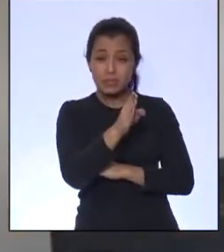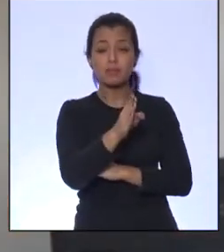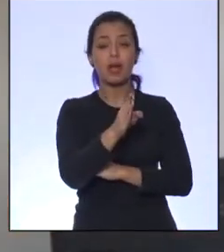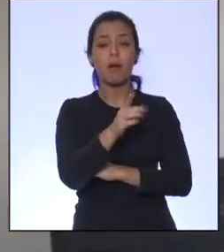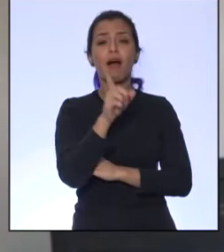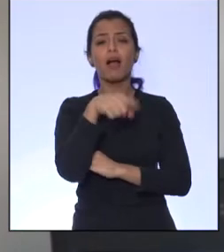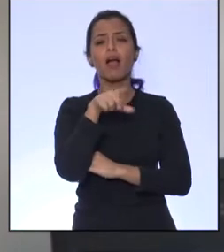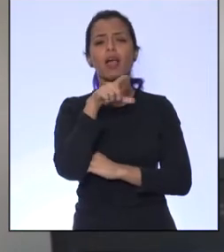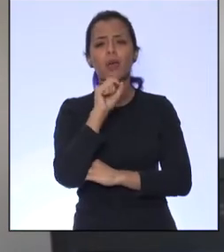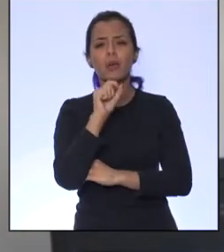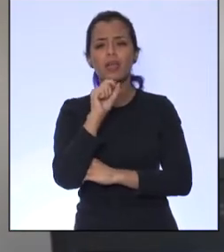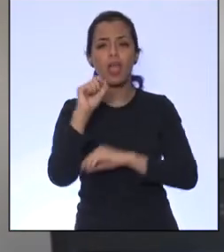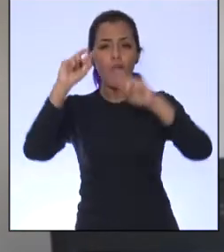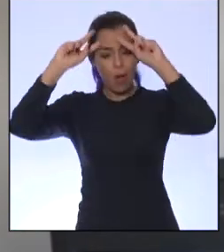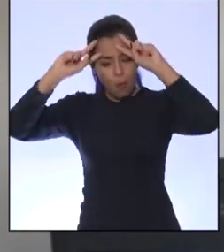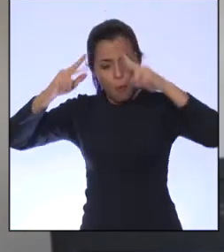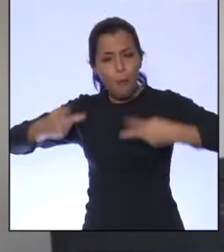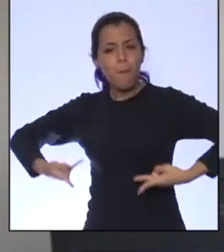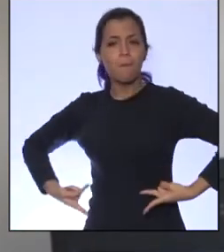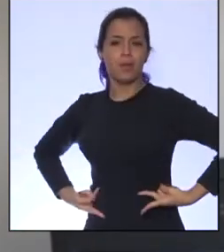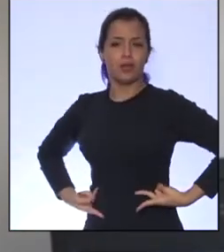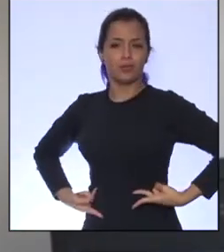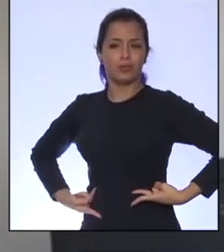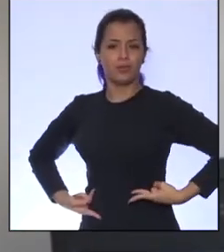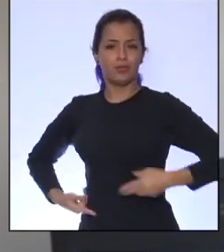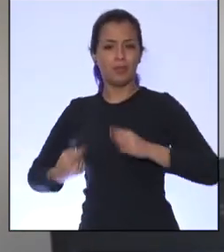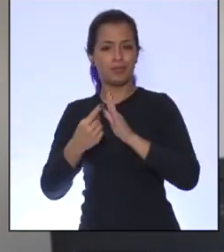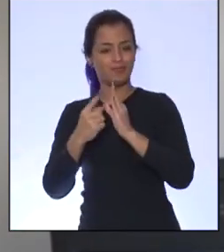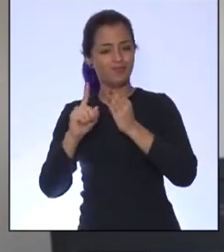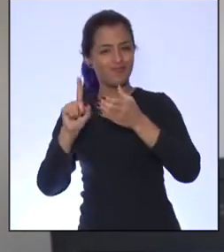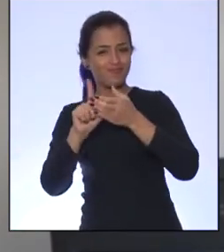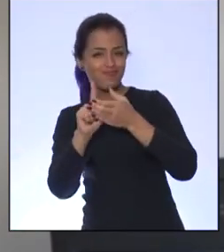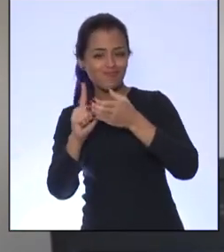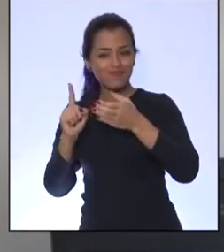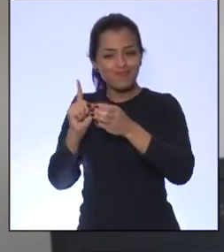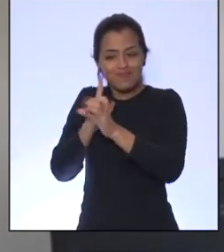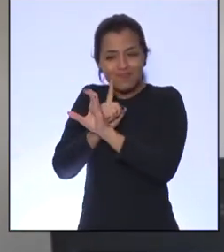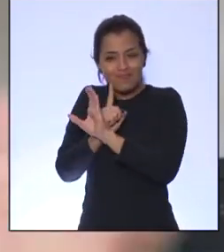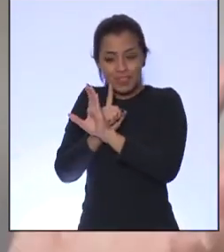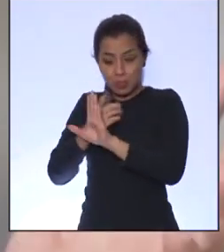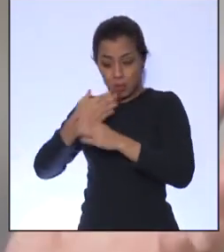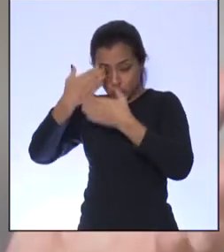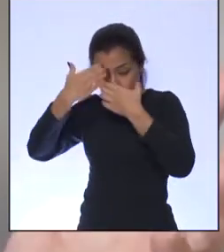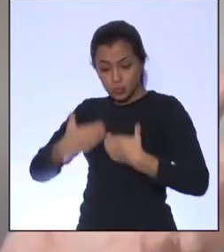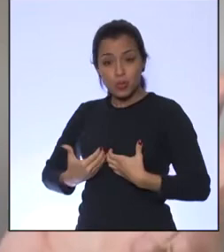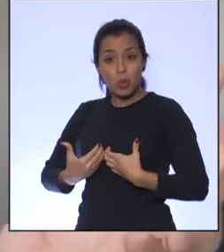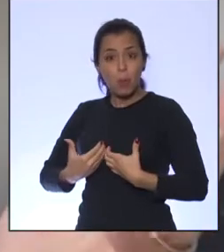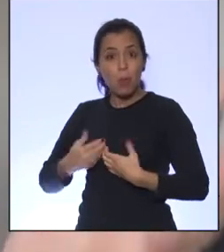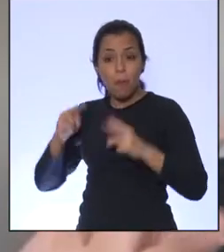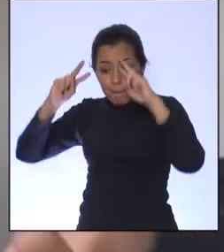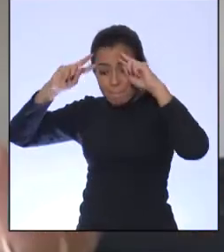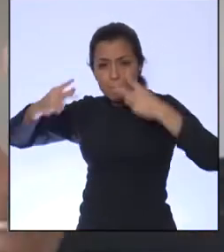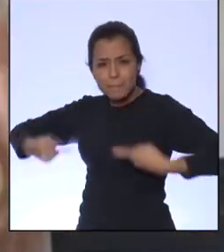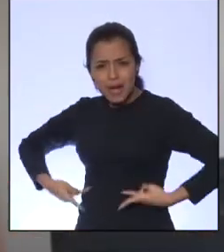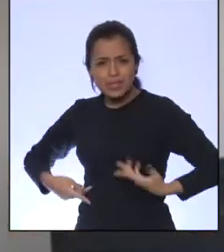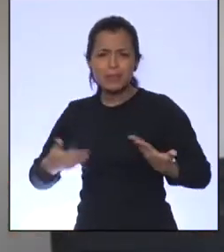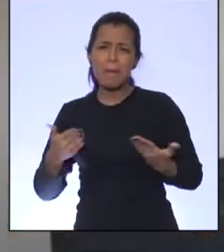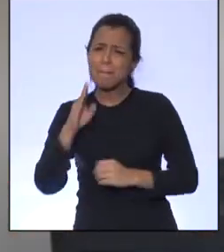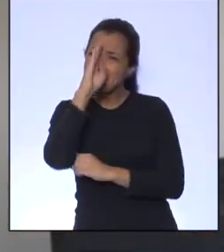podemos esquecer o nosso lado humano. E aí, na educação, eu acho que é uma área riquíssima. Primeiro,